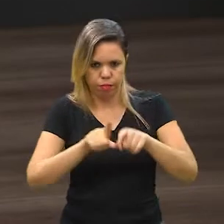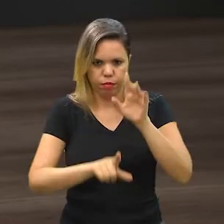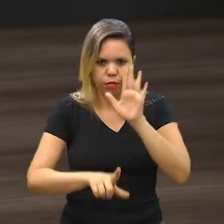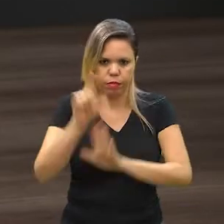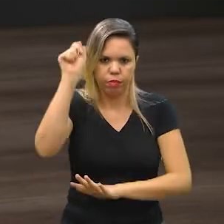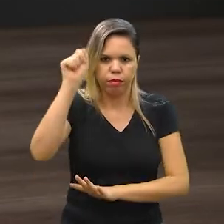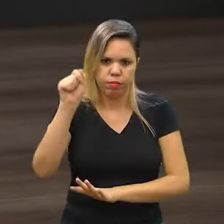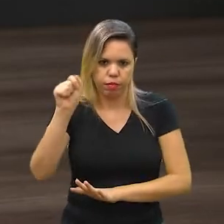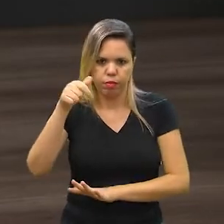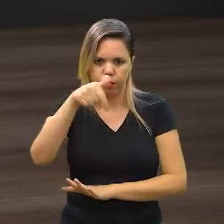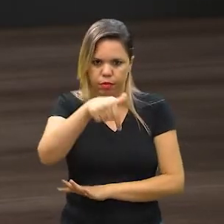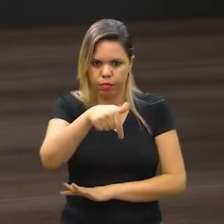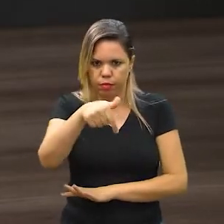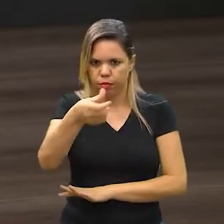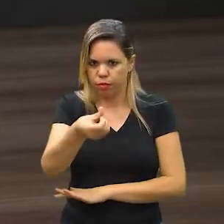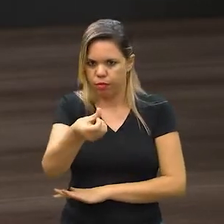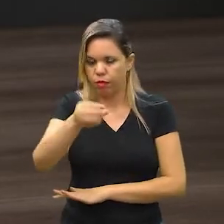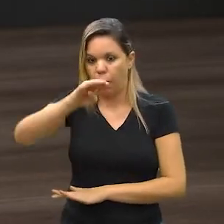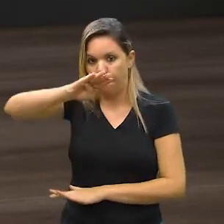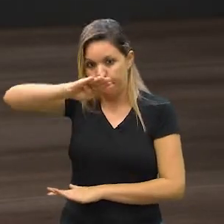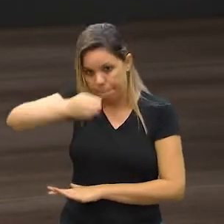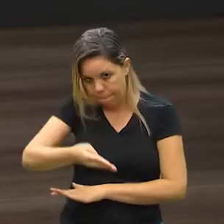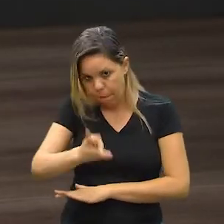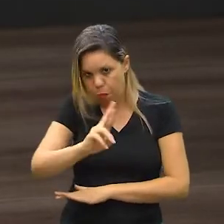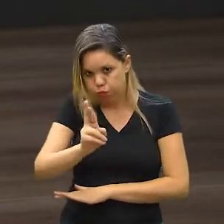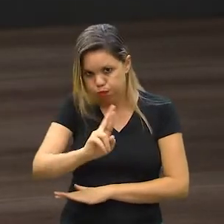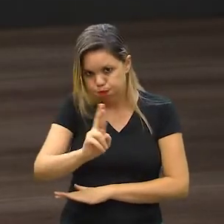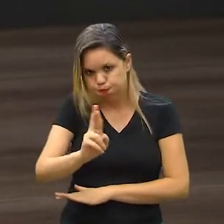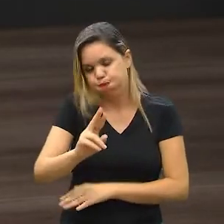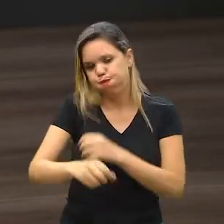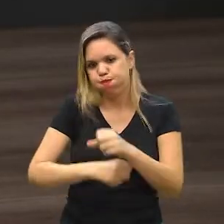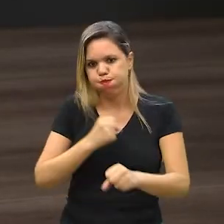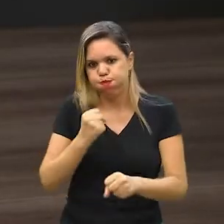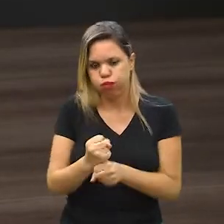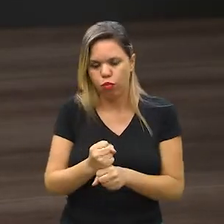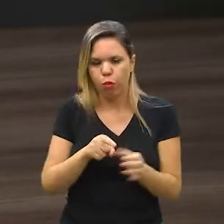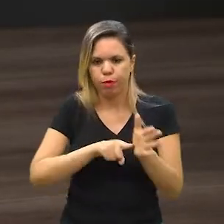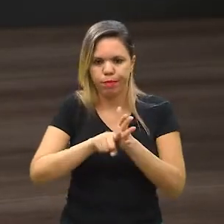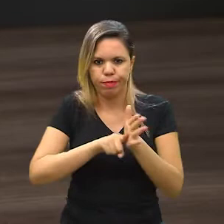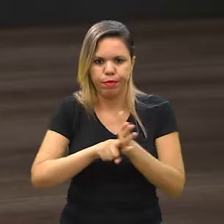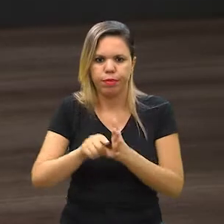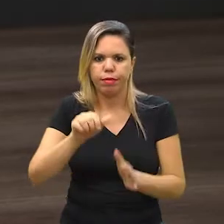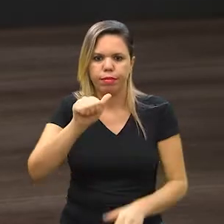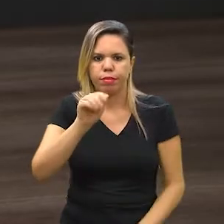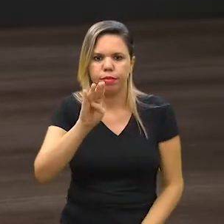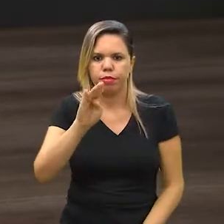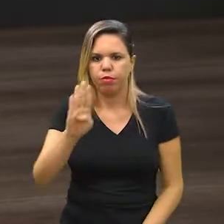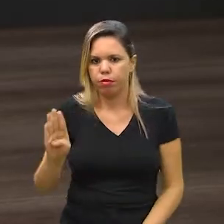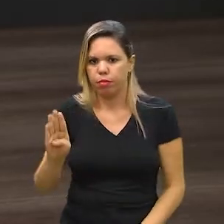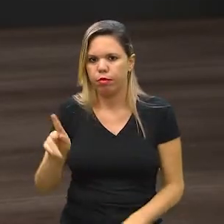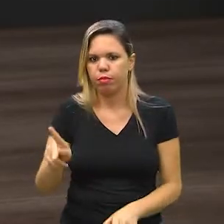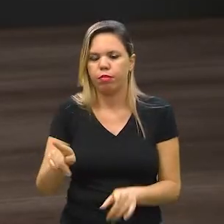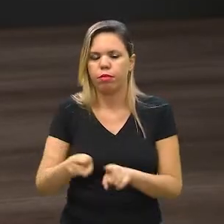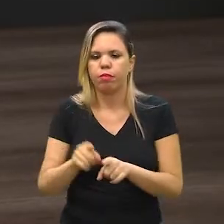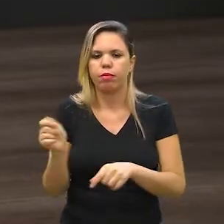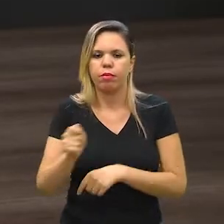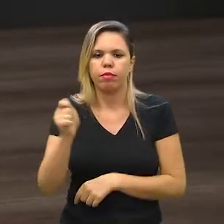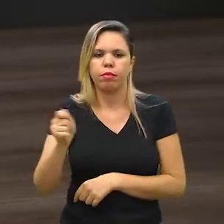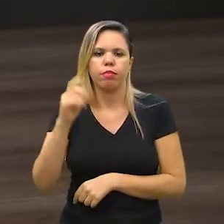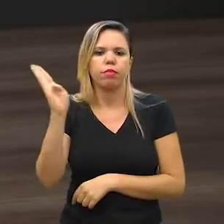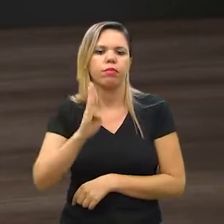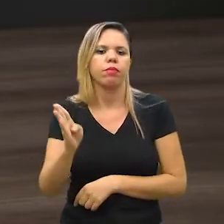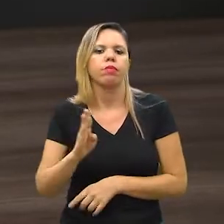faturar 76 bilhões de reais por ano, de acordo com a ABIP, que é a Associação Brasileira